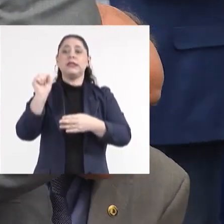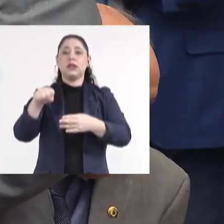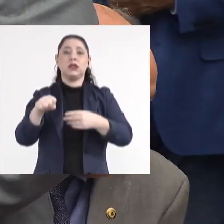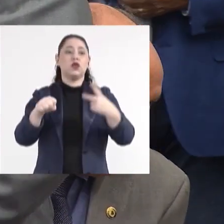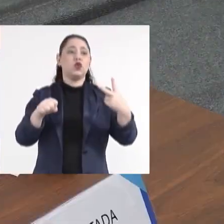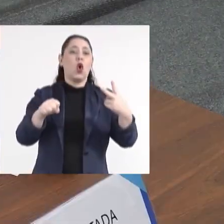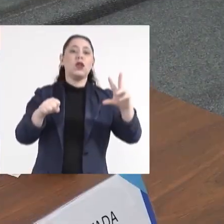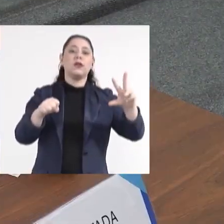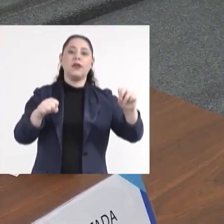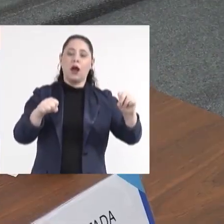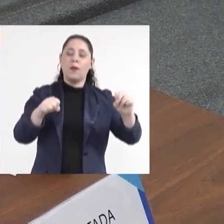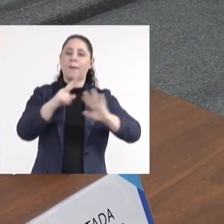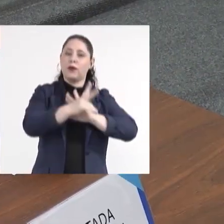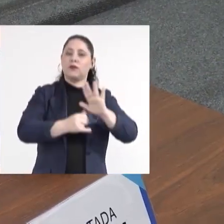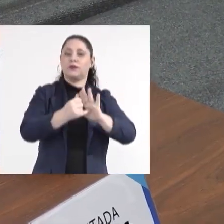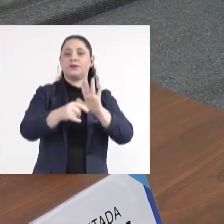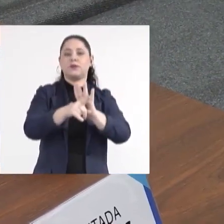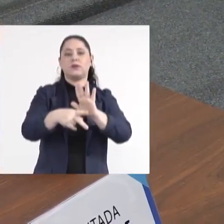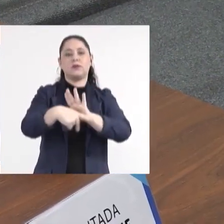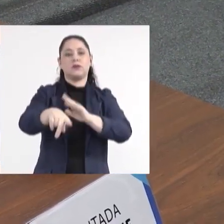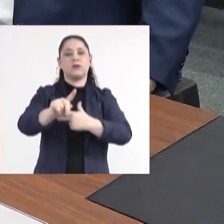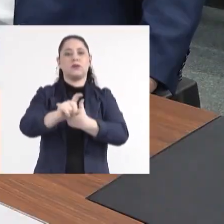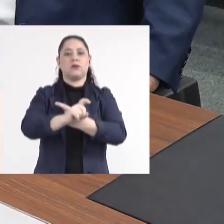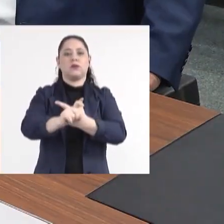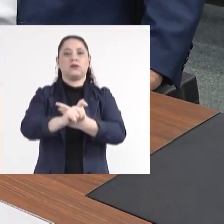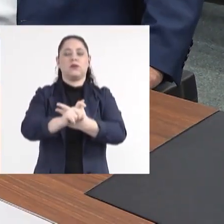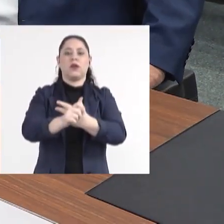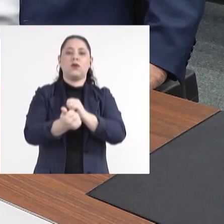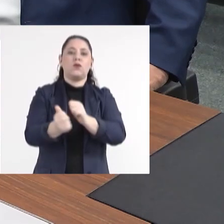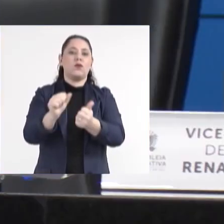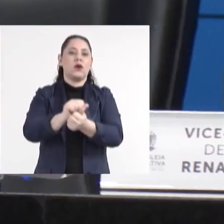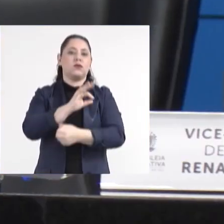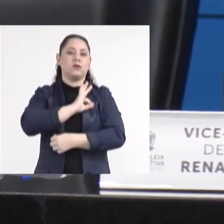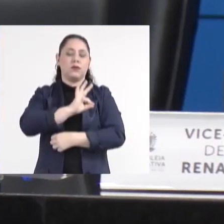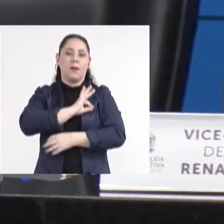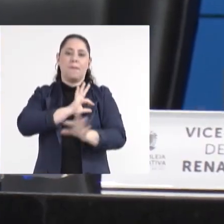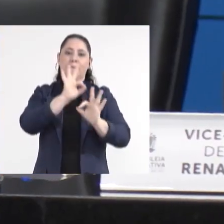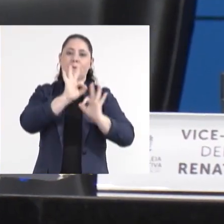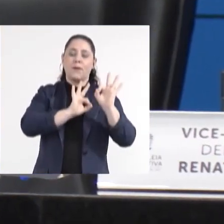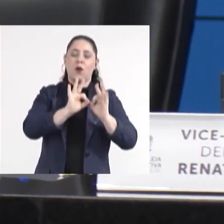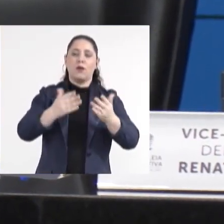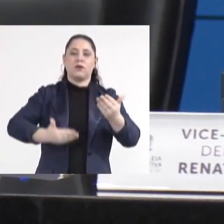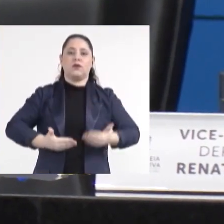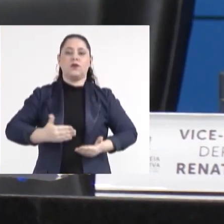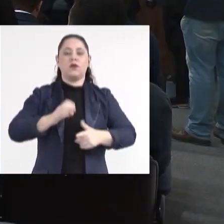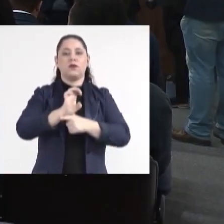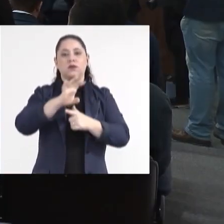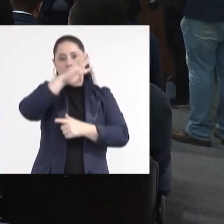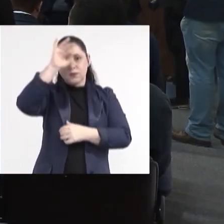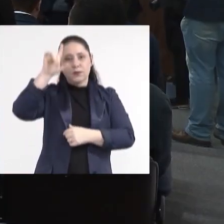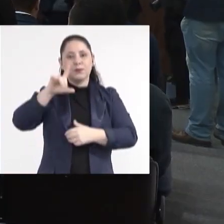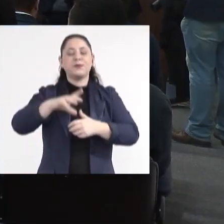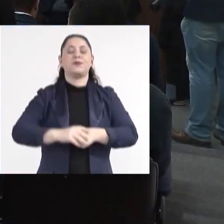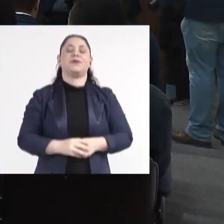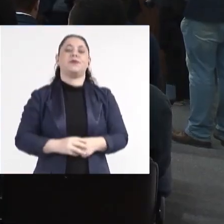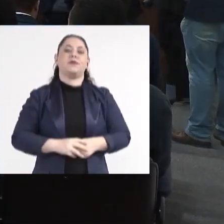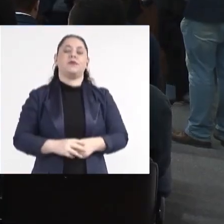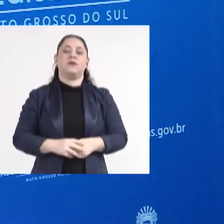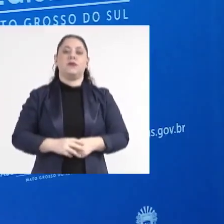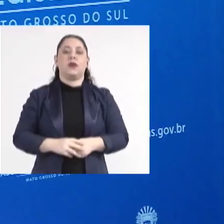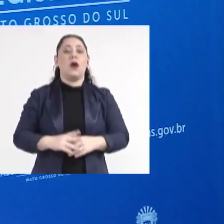2 contrários, projeto de lei do Poder Executivo para reajuste salarial do funcionalismo público de Mato Grosso do